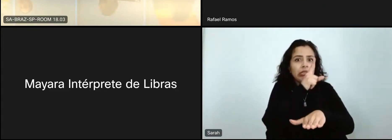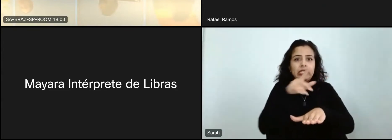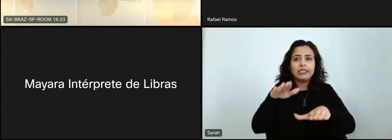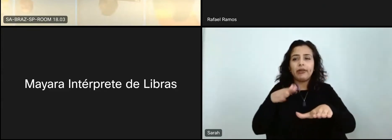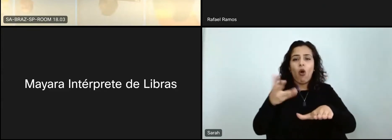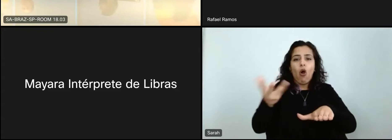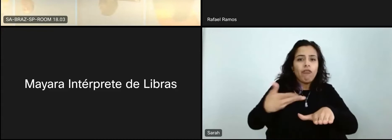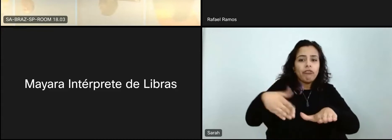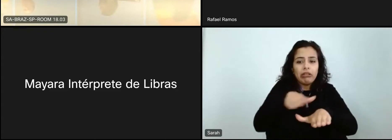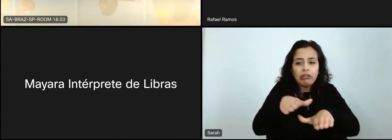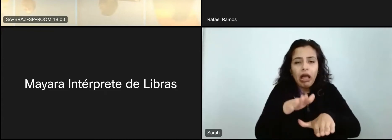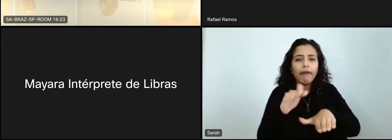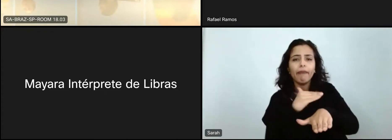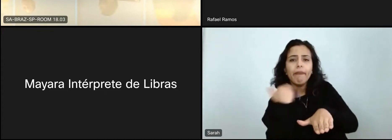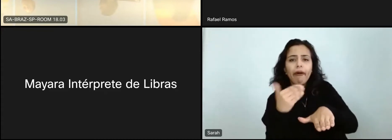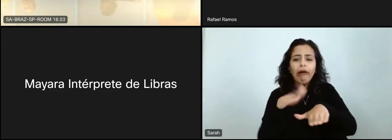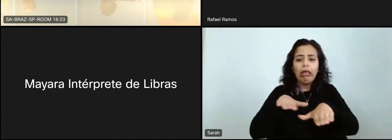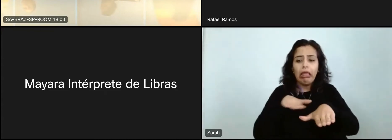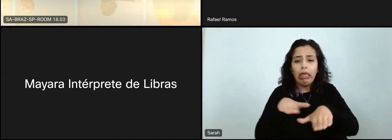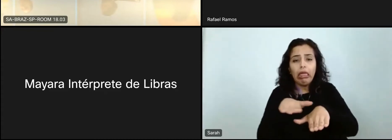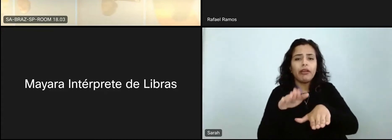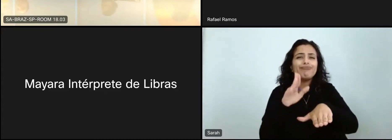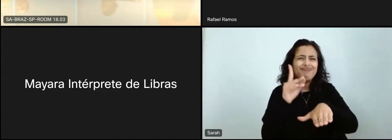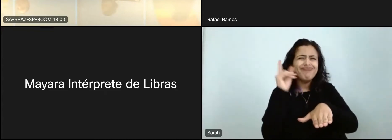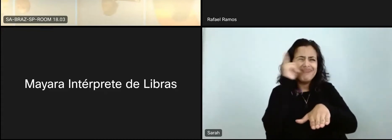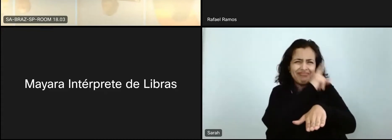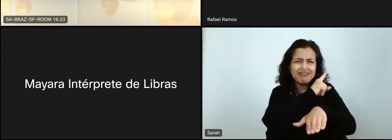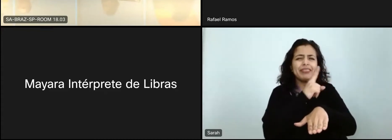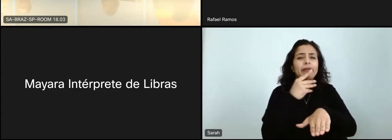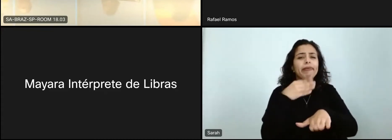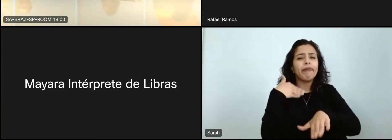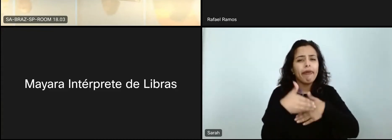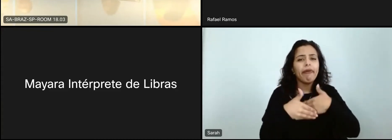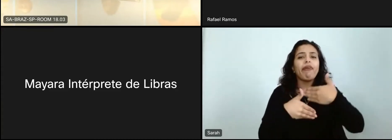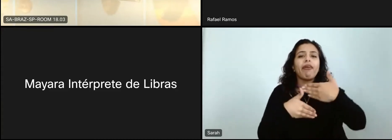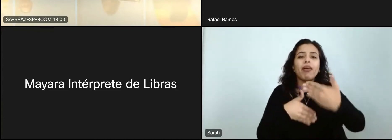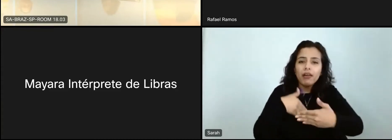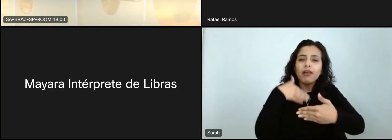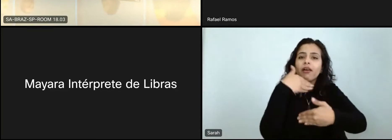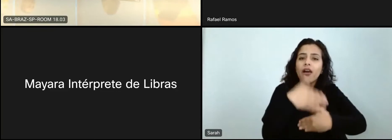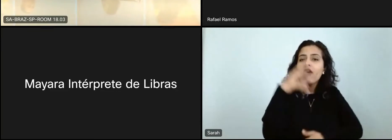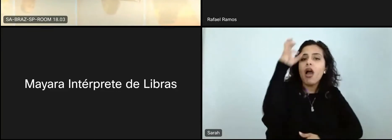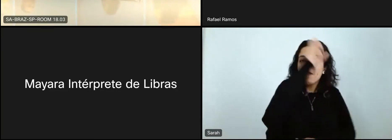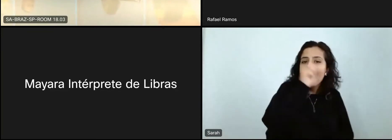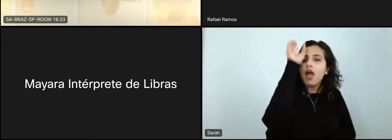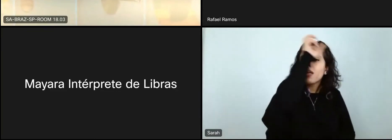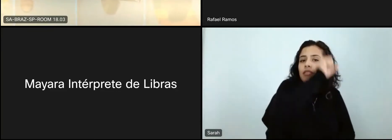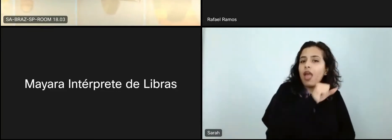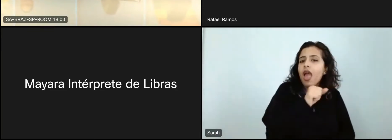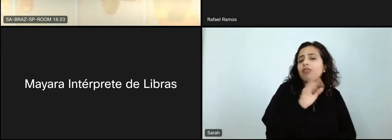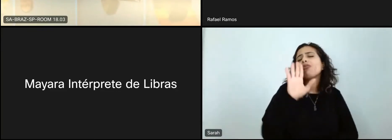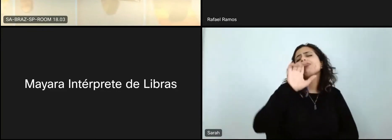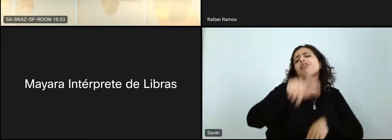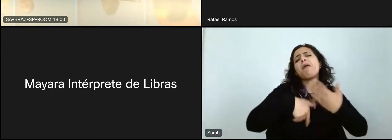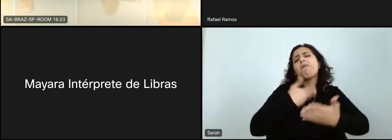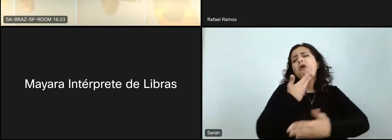velocidade, enfim. Você precisa aprender o comportamento para que ele seja intrínseco, né? Em relação ao hábito de dirigir, né?